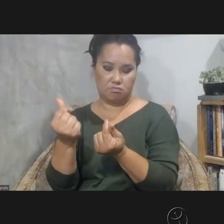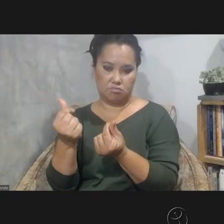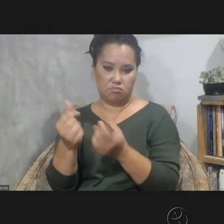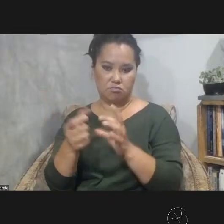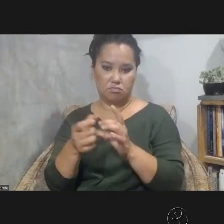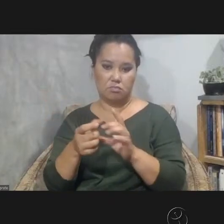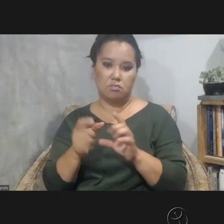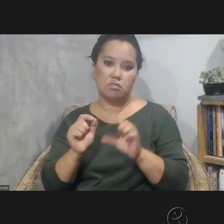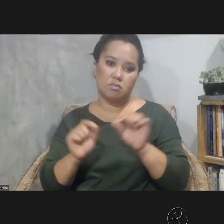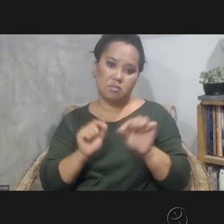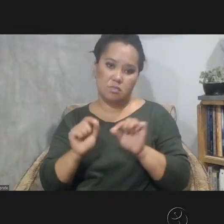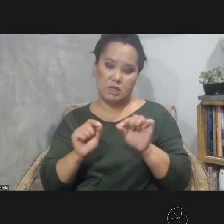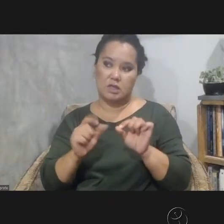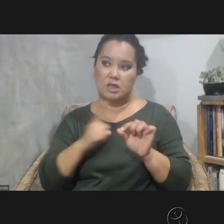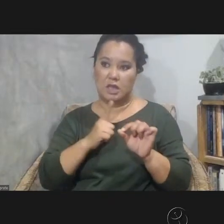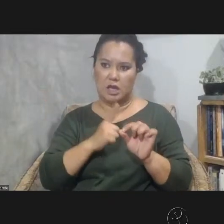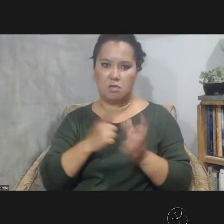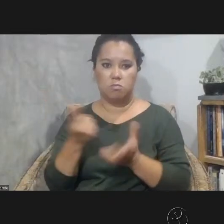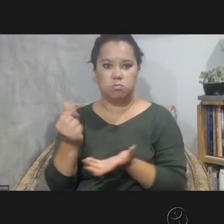subsídio estatal que recebem.